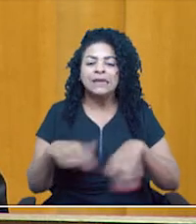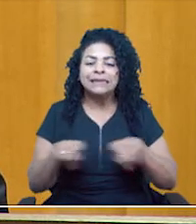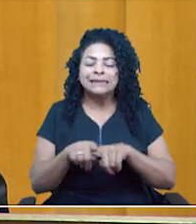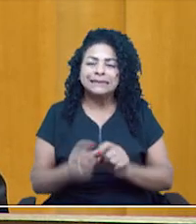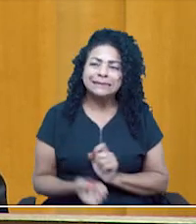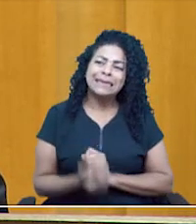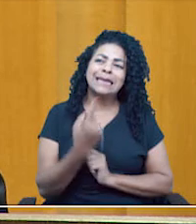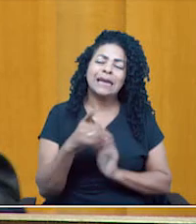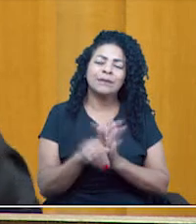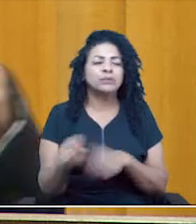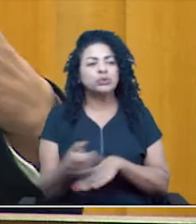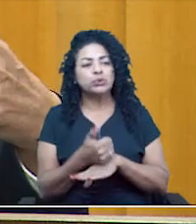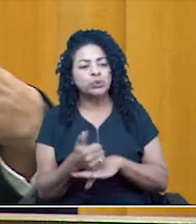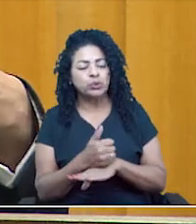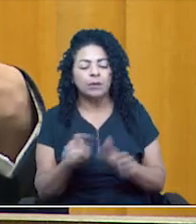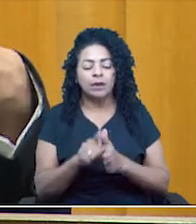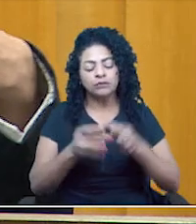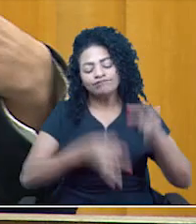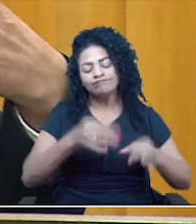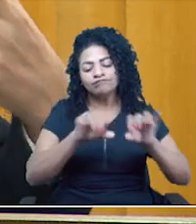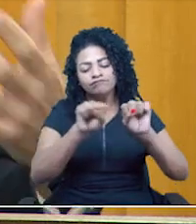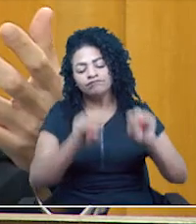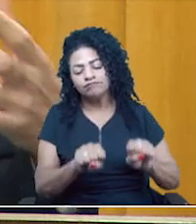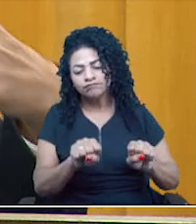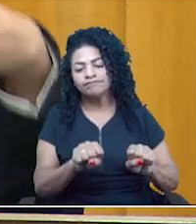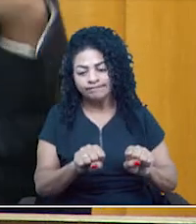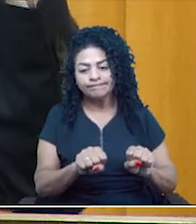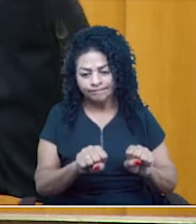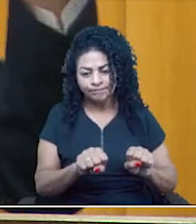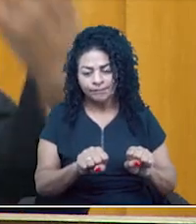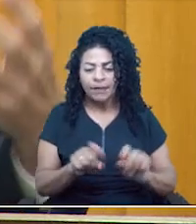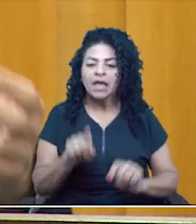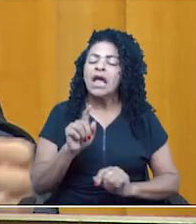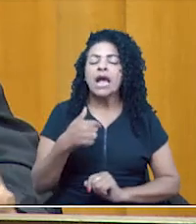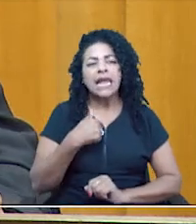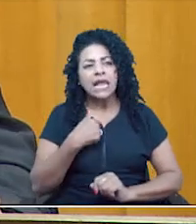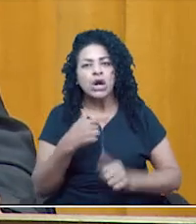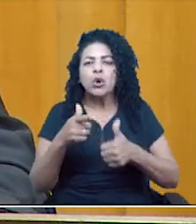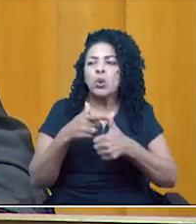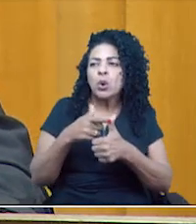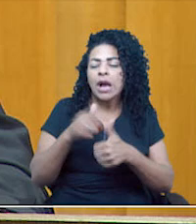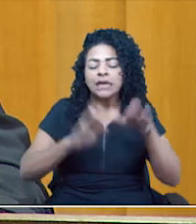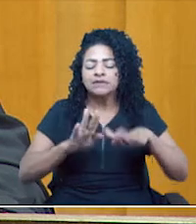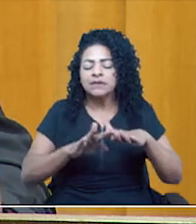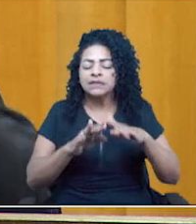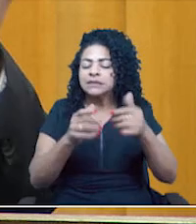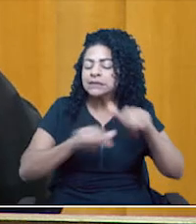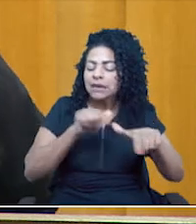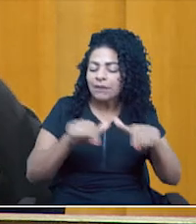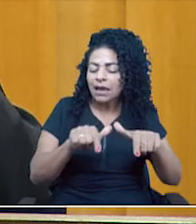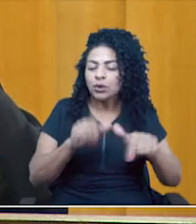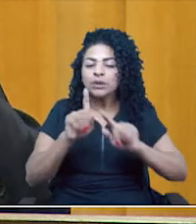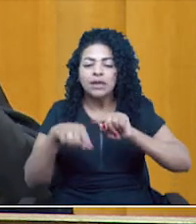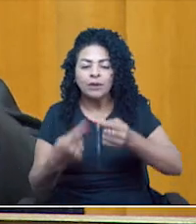do sistema de justiça como um todo, e aqui, em alguns momentos, eu vou falar um pouco de trabalho, outras vezes eu vou falar em geral, até porque a intenção não é